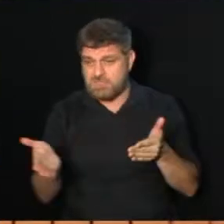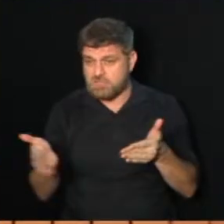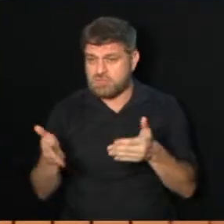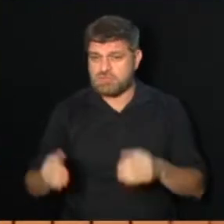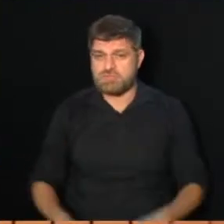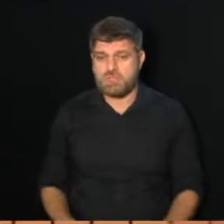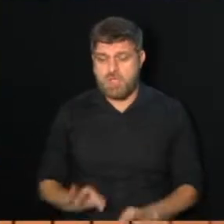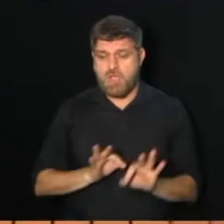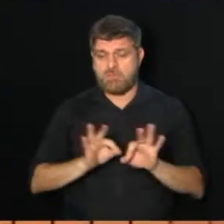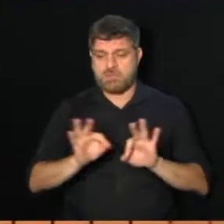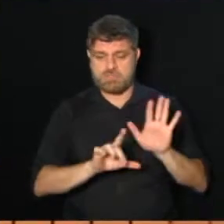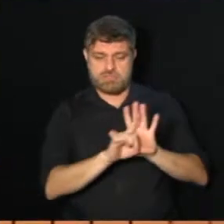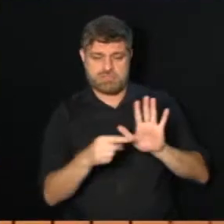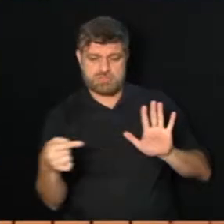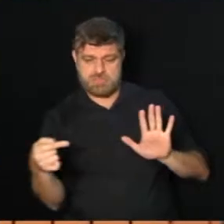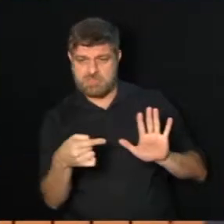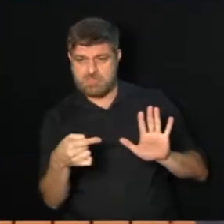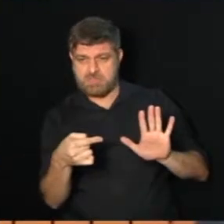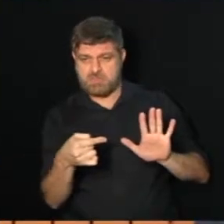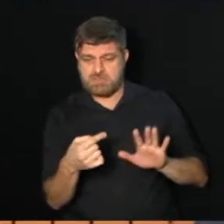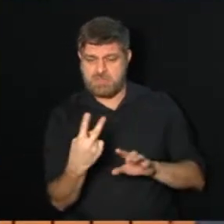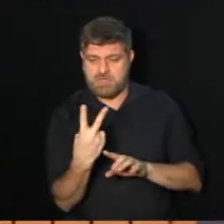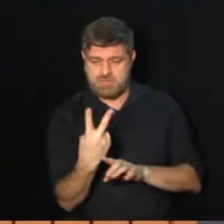o projeto